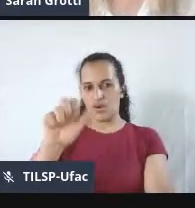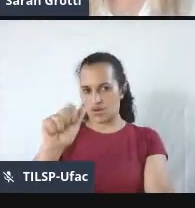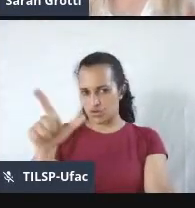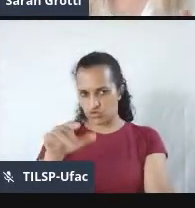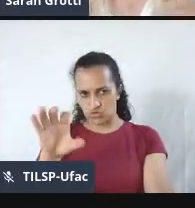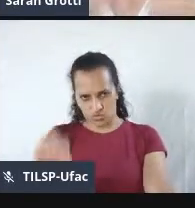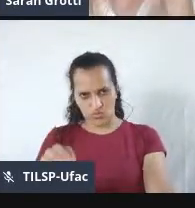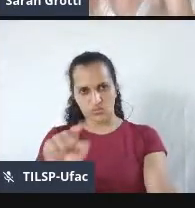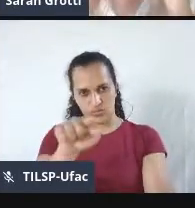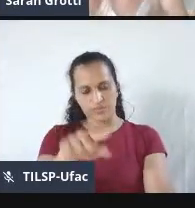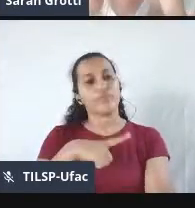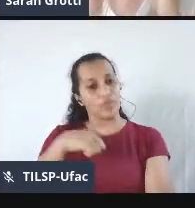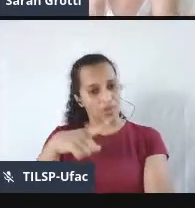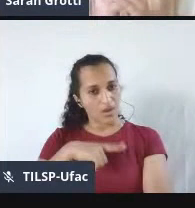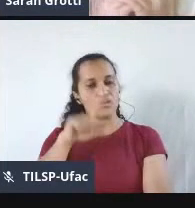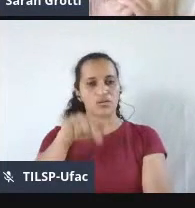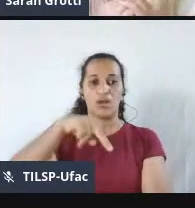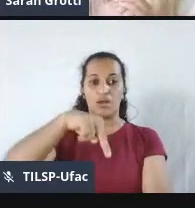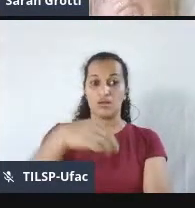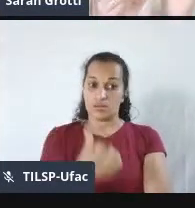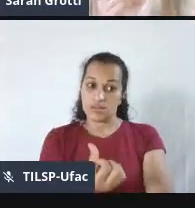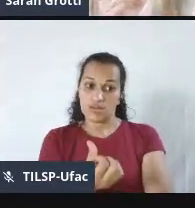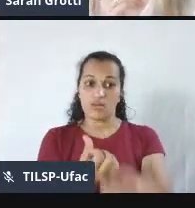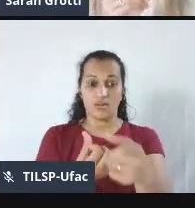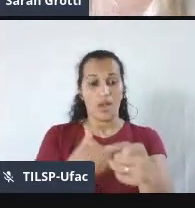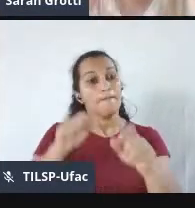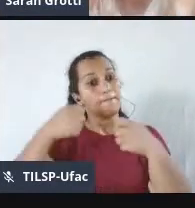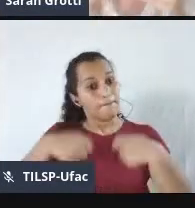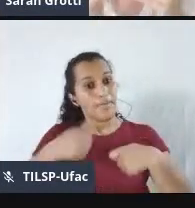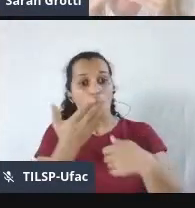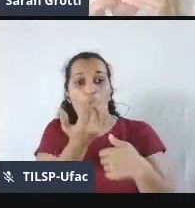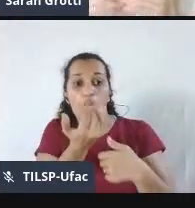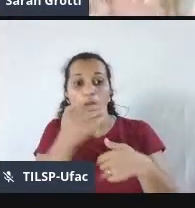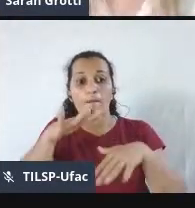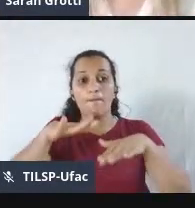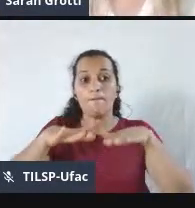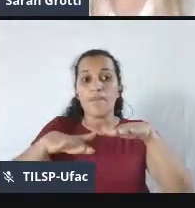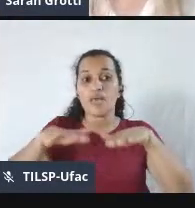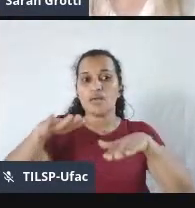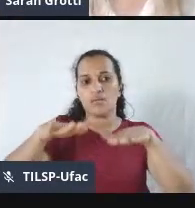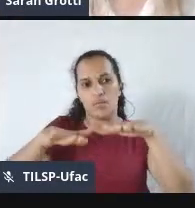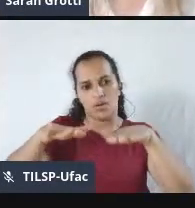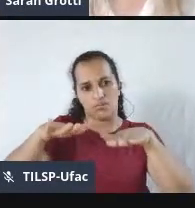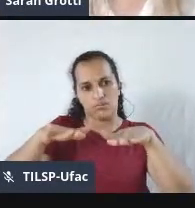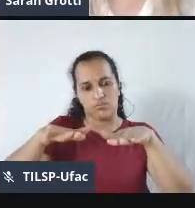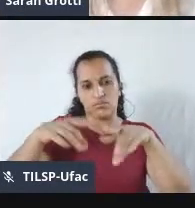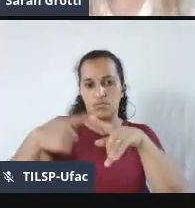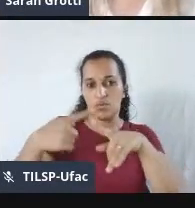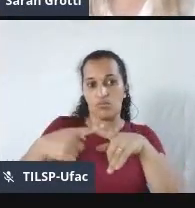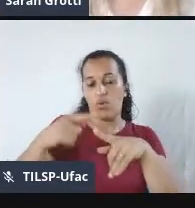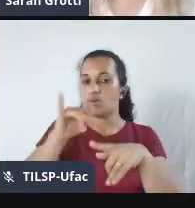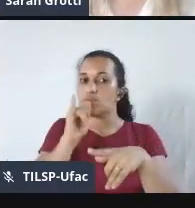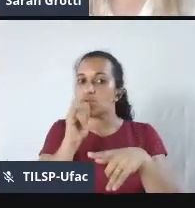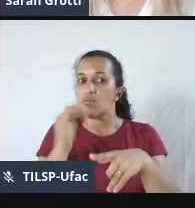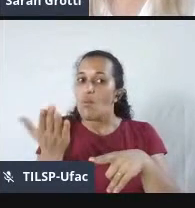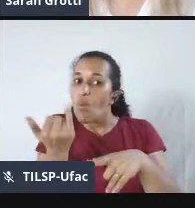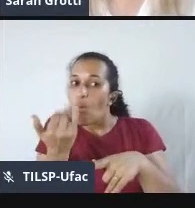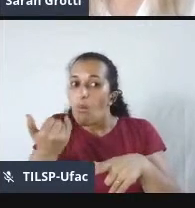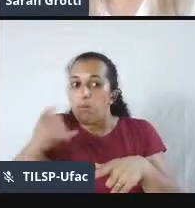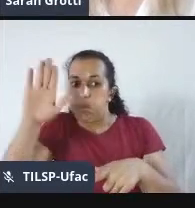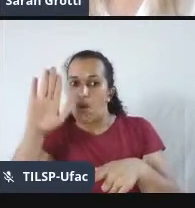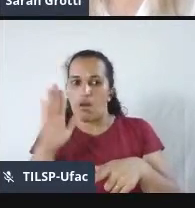é que é importante, a gente só precisa ter um equilíbrio entre a série 6 e a série 3, né, porque o da